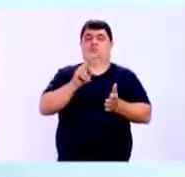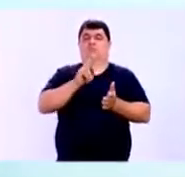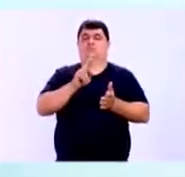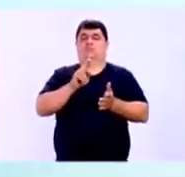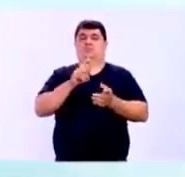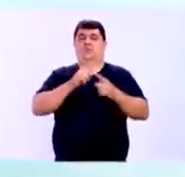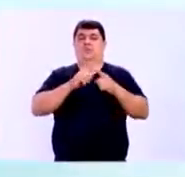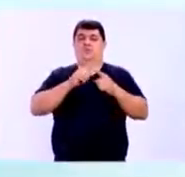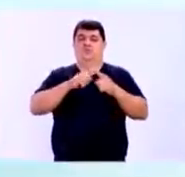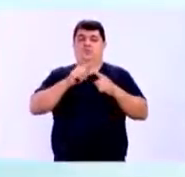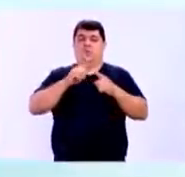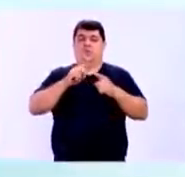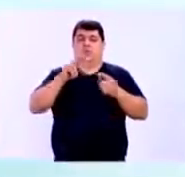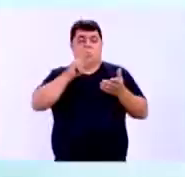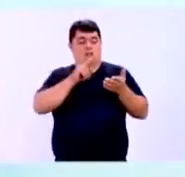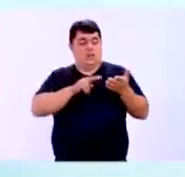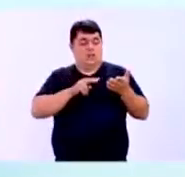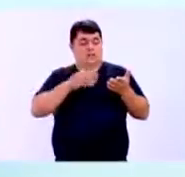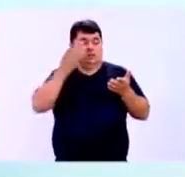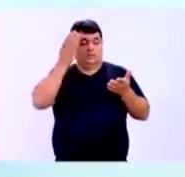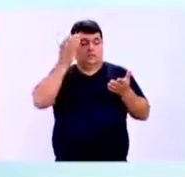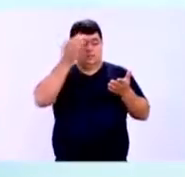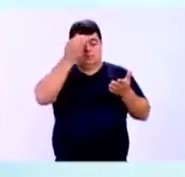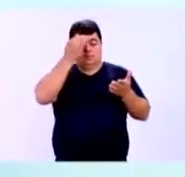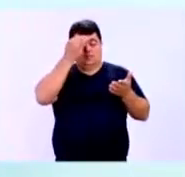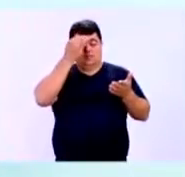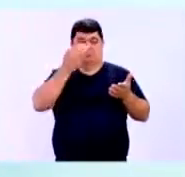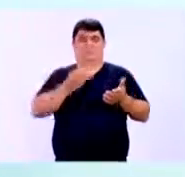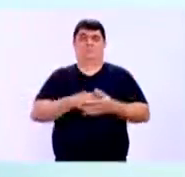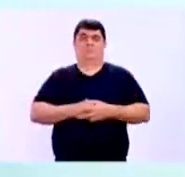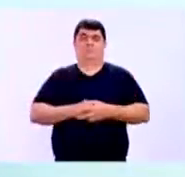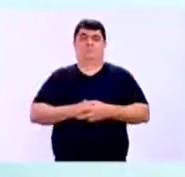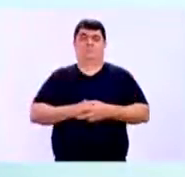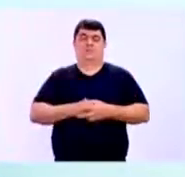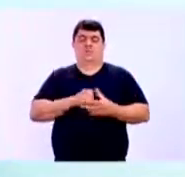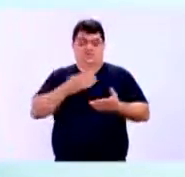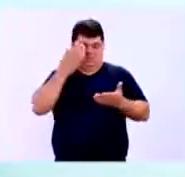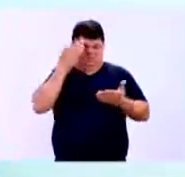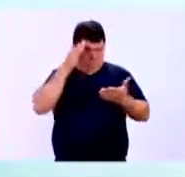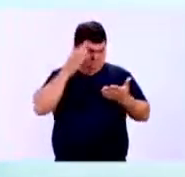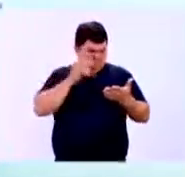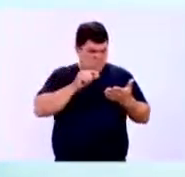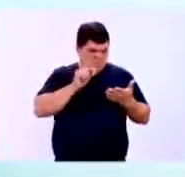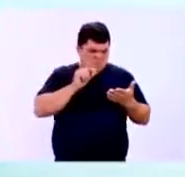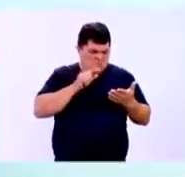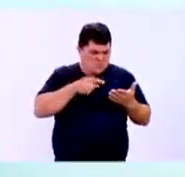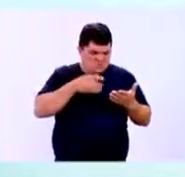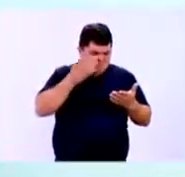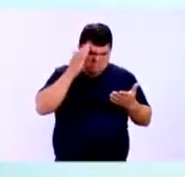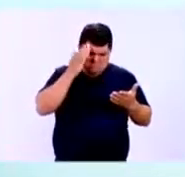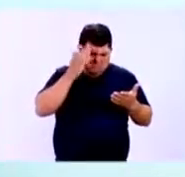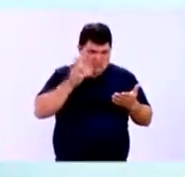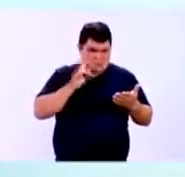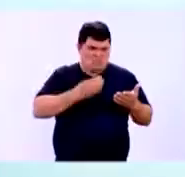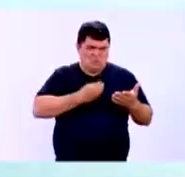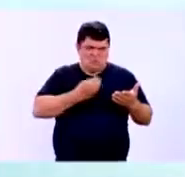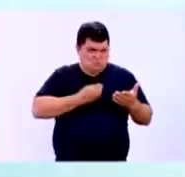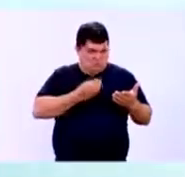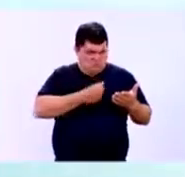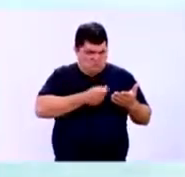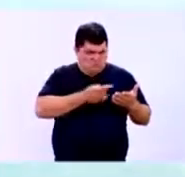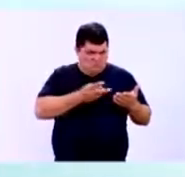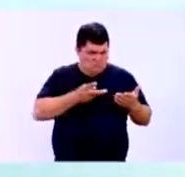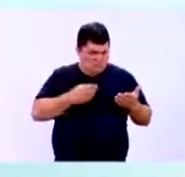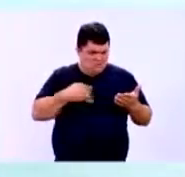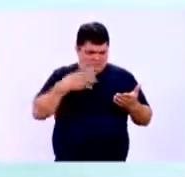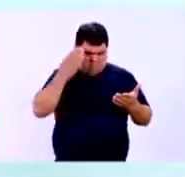para saber ler o que ela quer dizer. Se você não entender, elas são simplesmente números, que você não vai compreender o